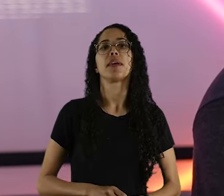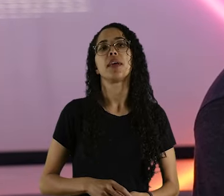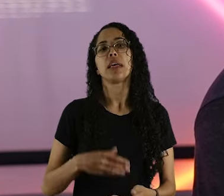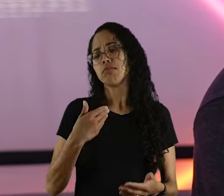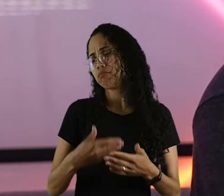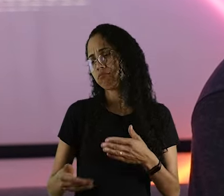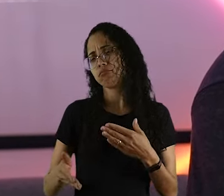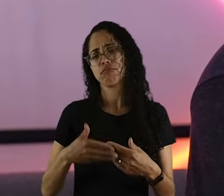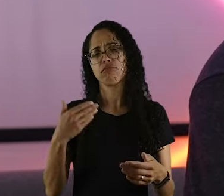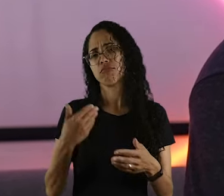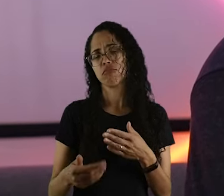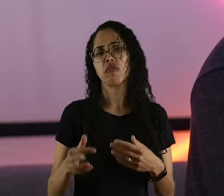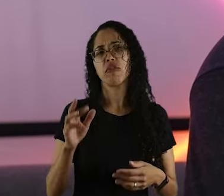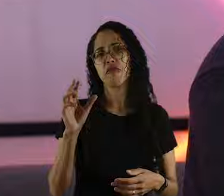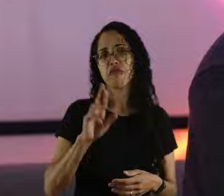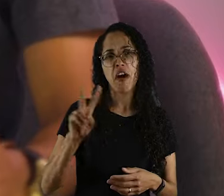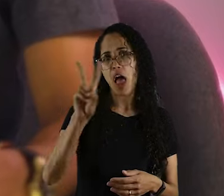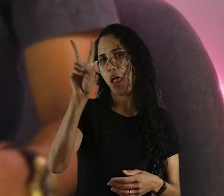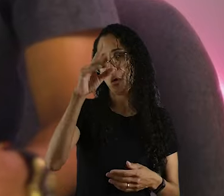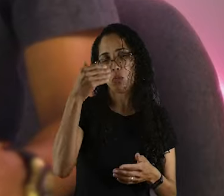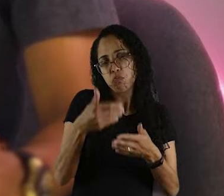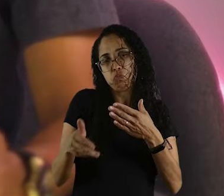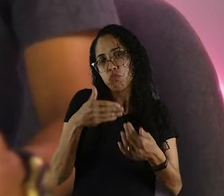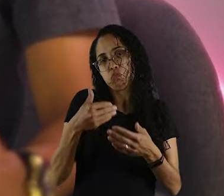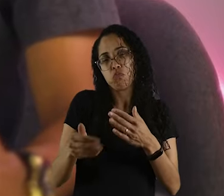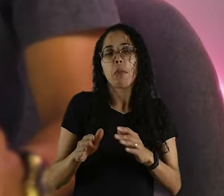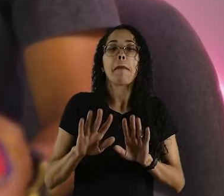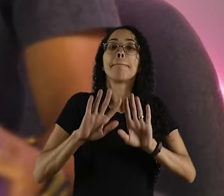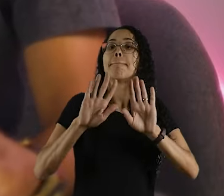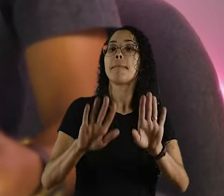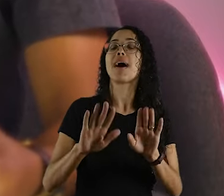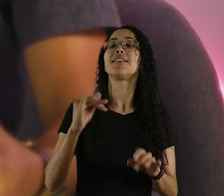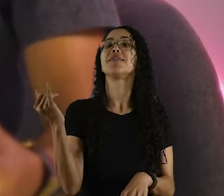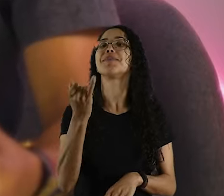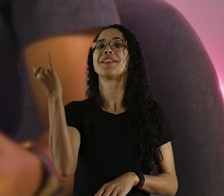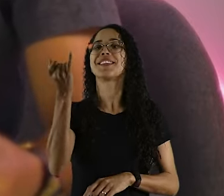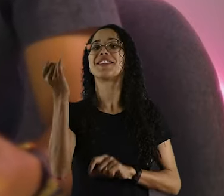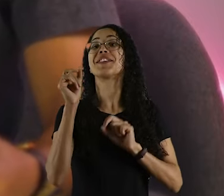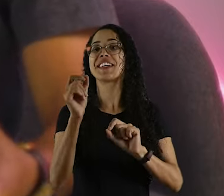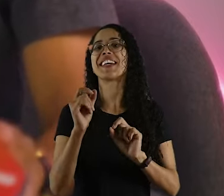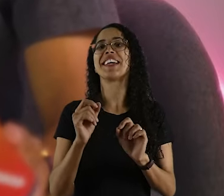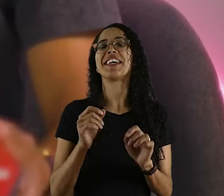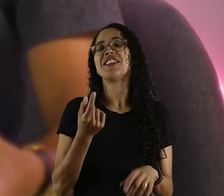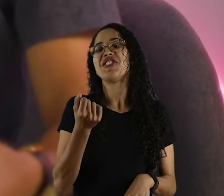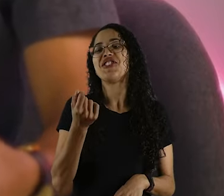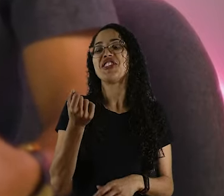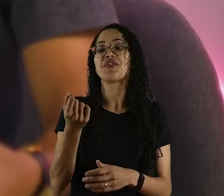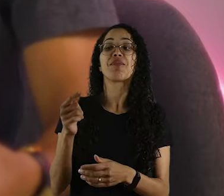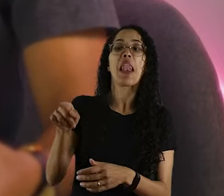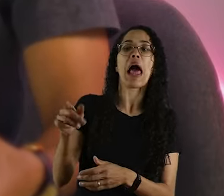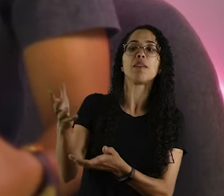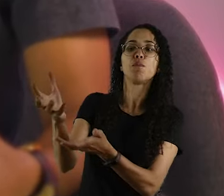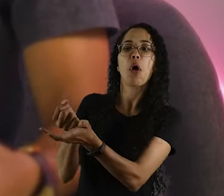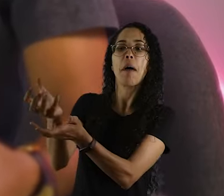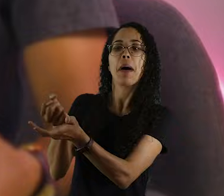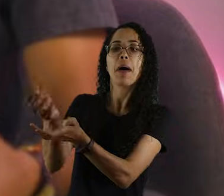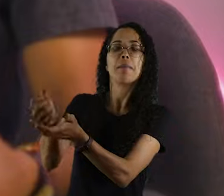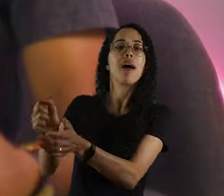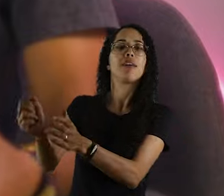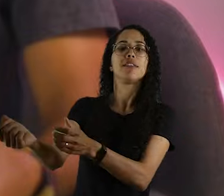renda. Então não importa muito quanto que está valendo aquele papel no momento. O que importa é se a empresa está lucrando e está distribuindo isso daí para os seus